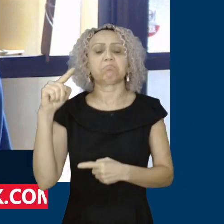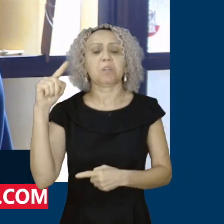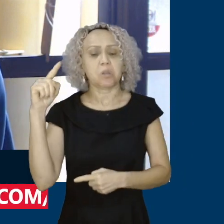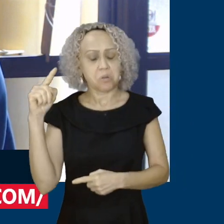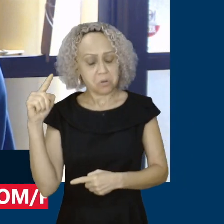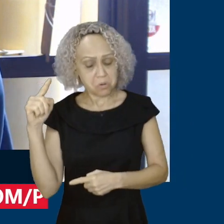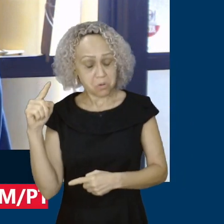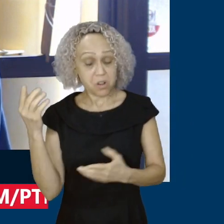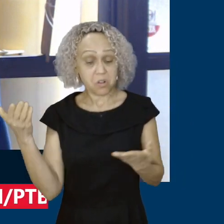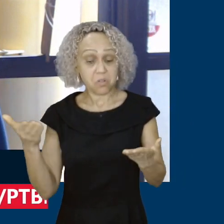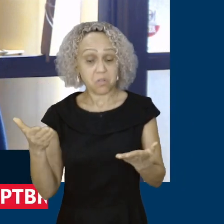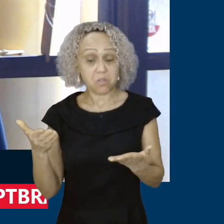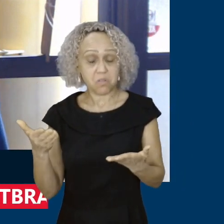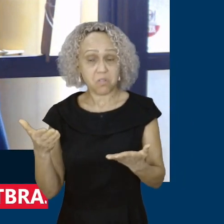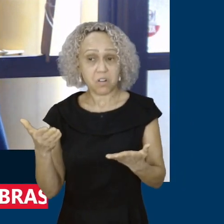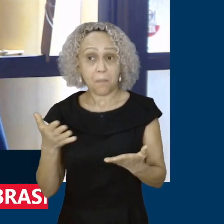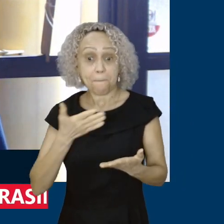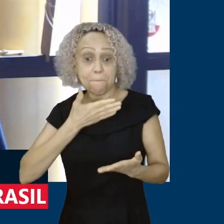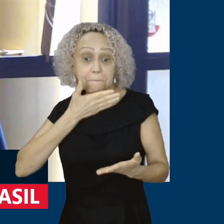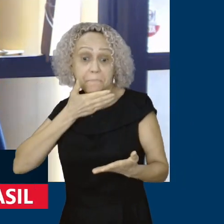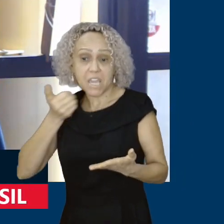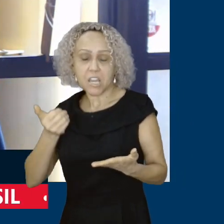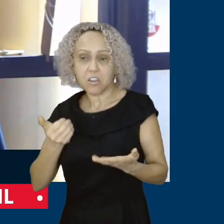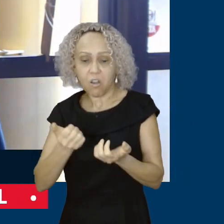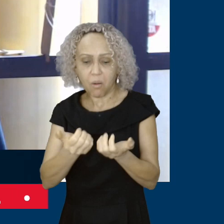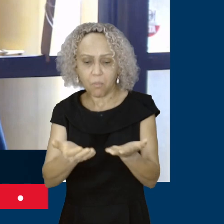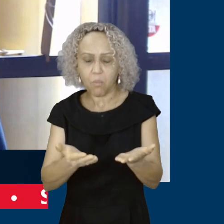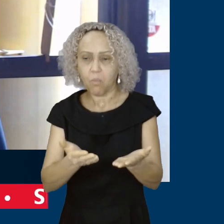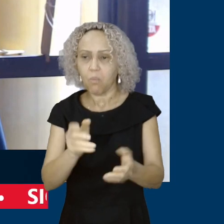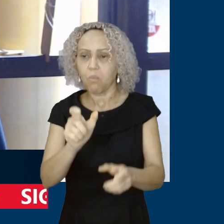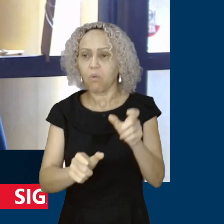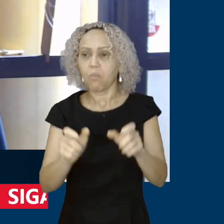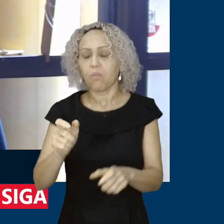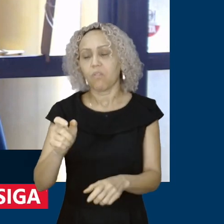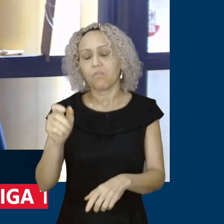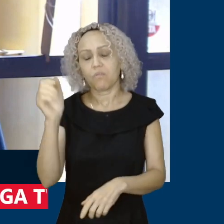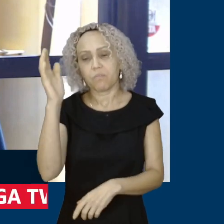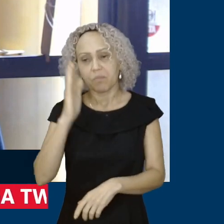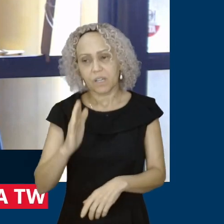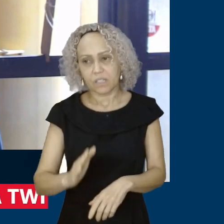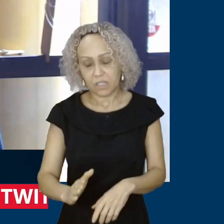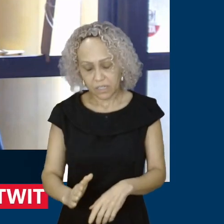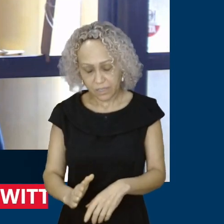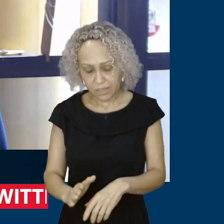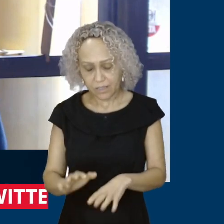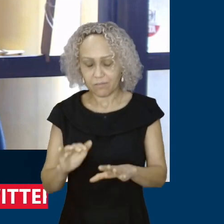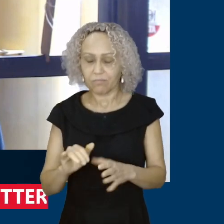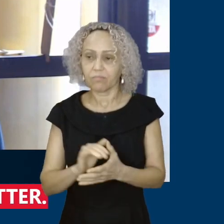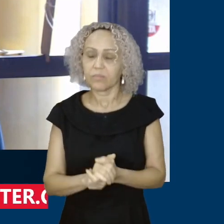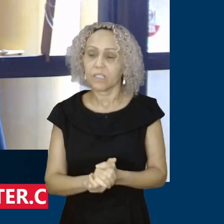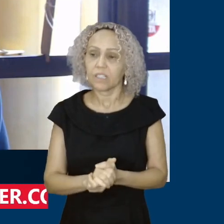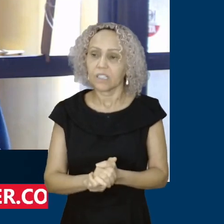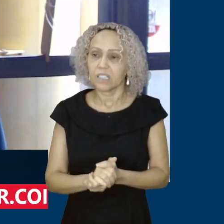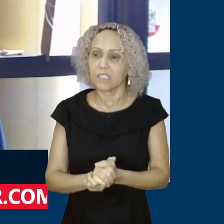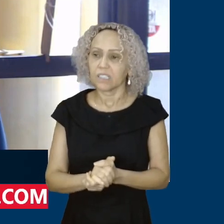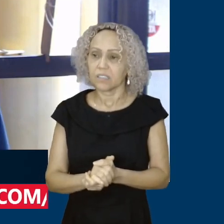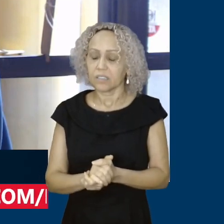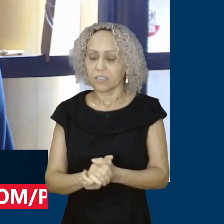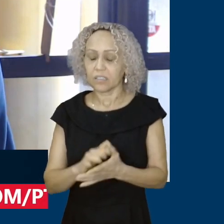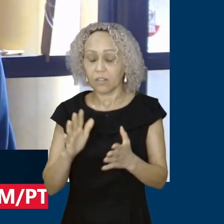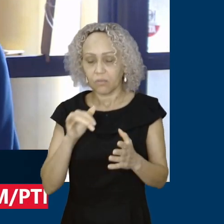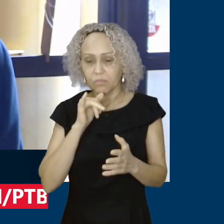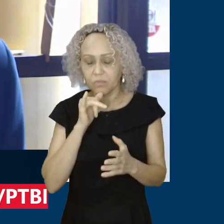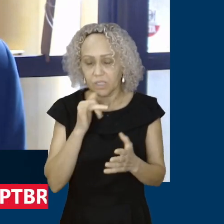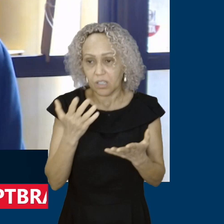Primeiro, evidentemente, no conjunto de programas que deram certo nos governos passados, que estão aí de volta com